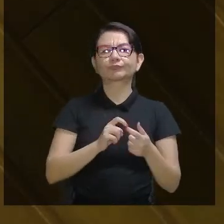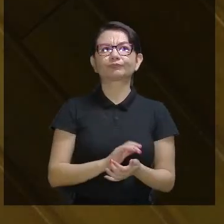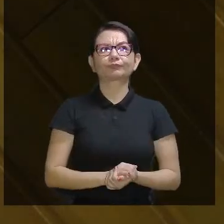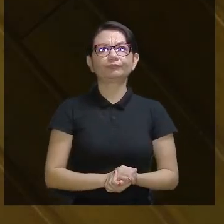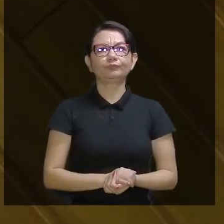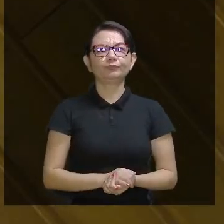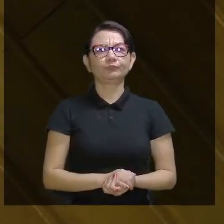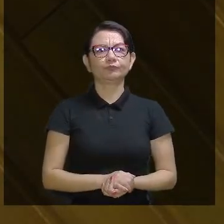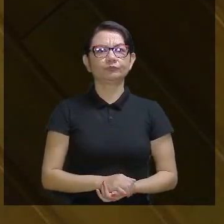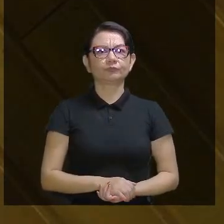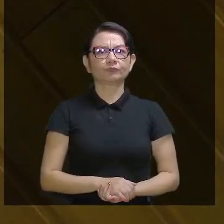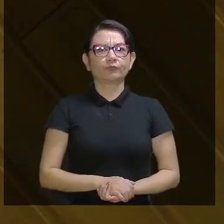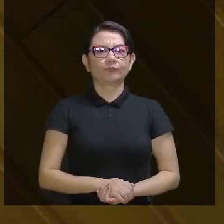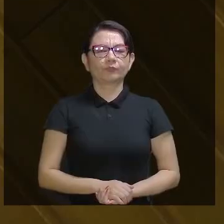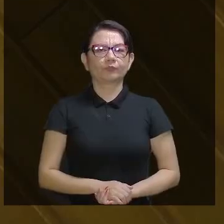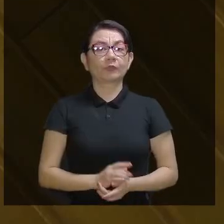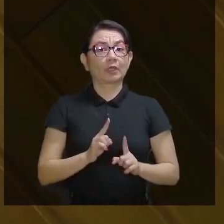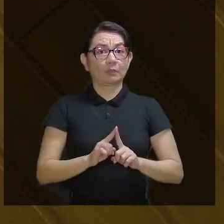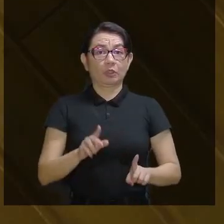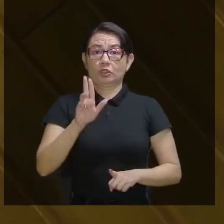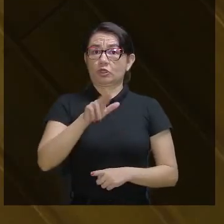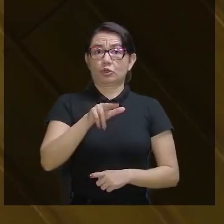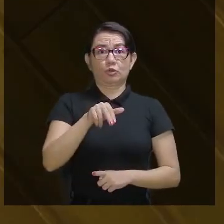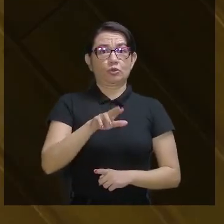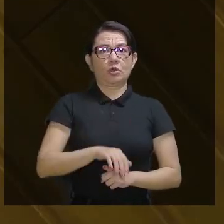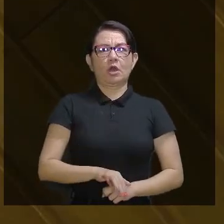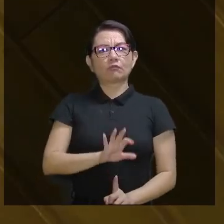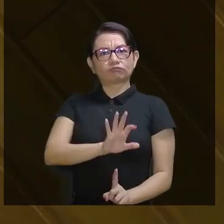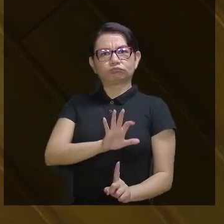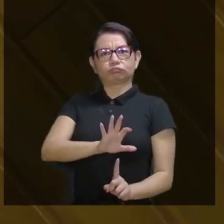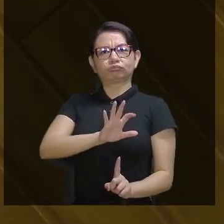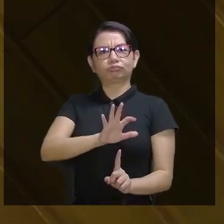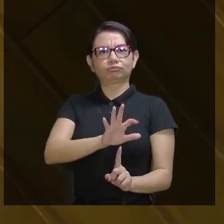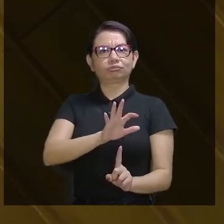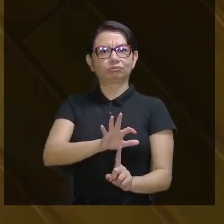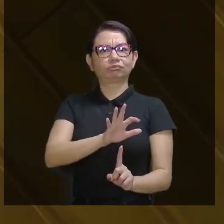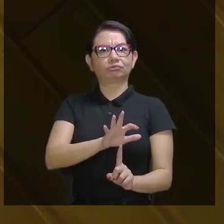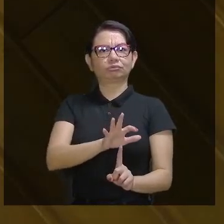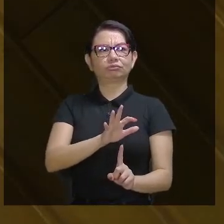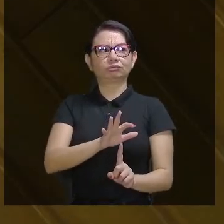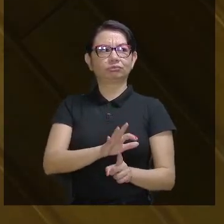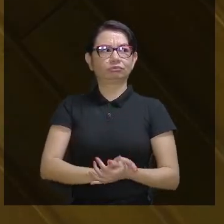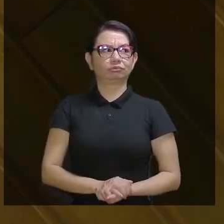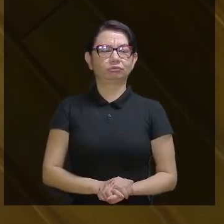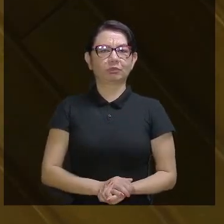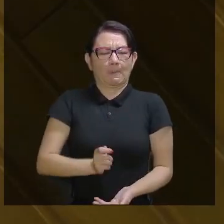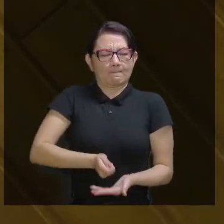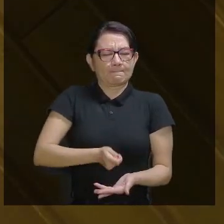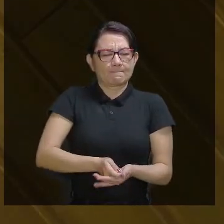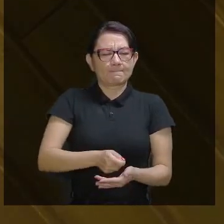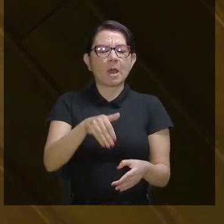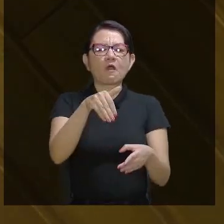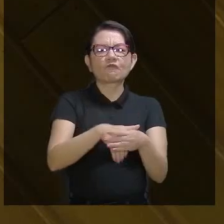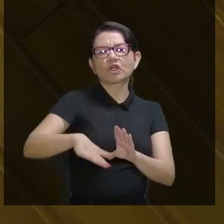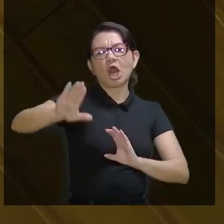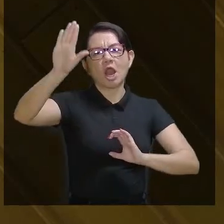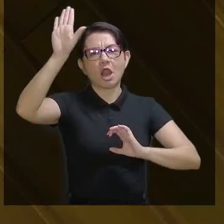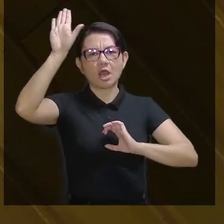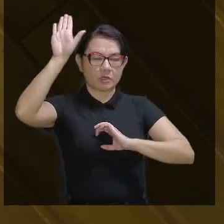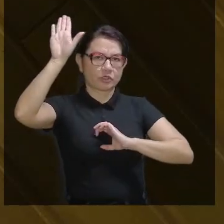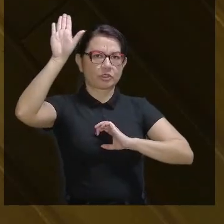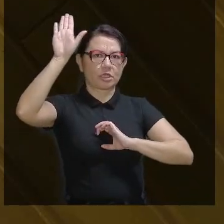em tempo nenhum, eu sofri a pressão de ter que votar naquele